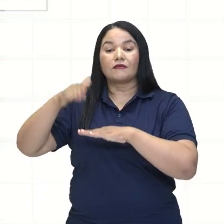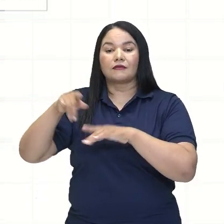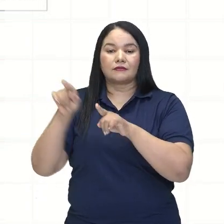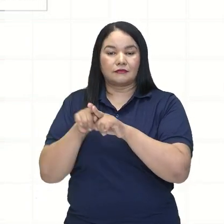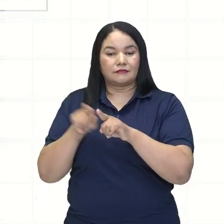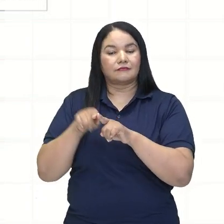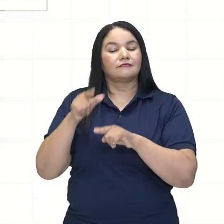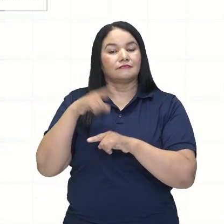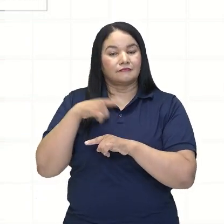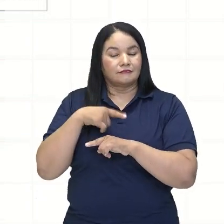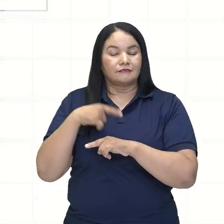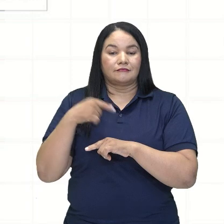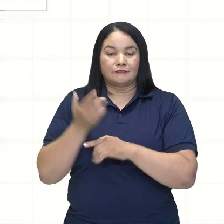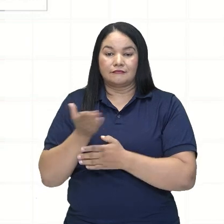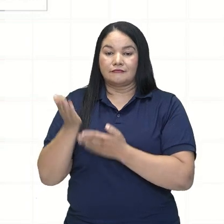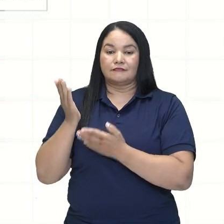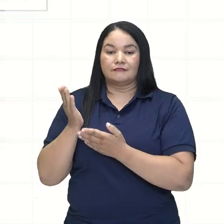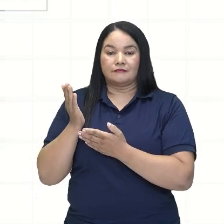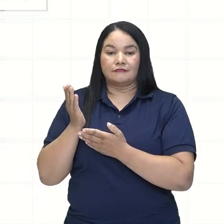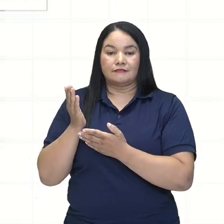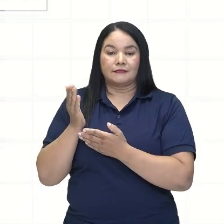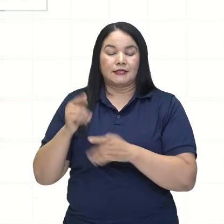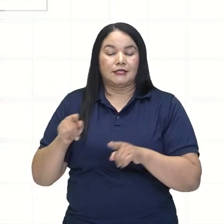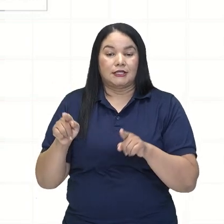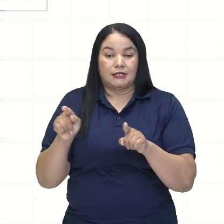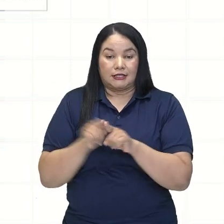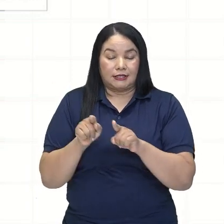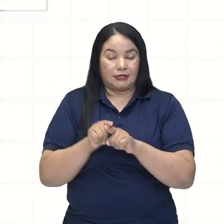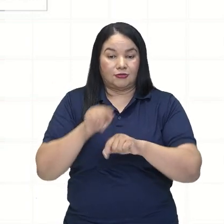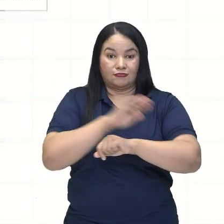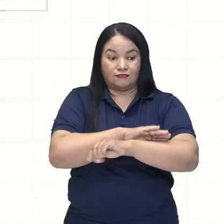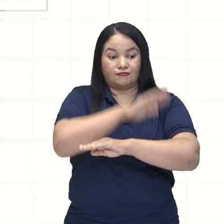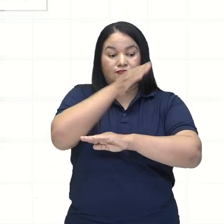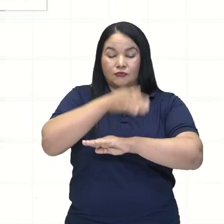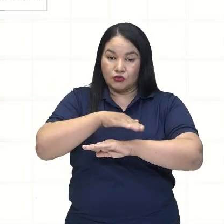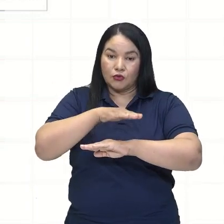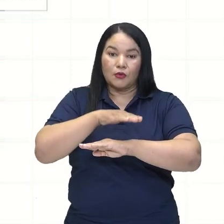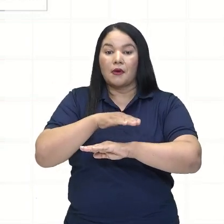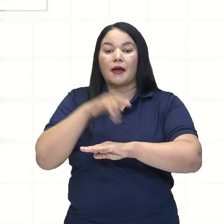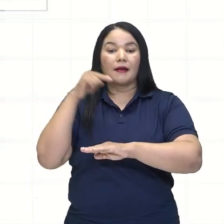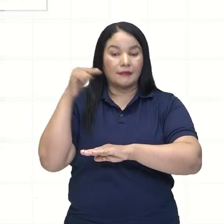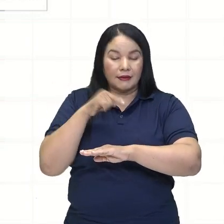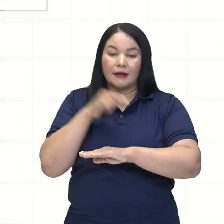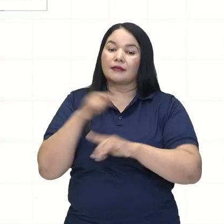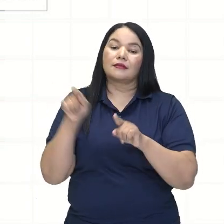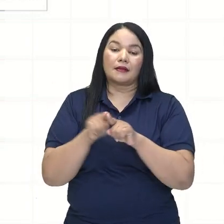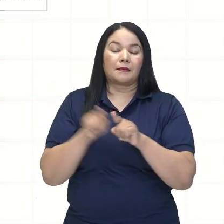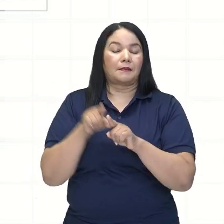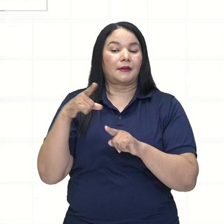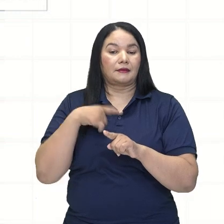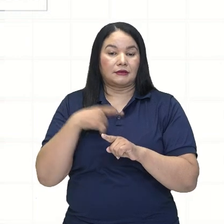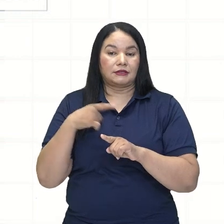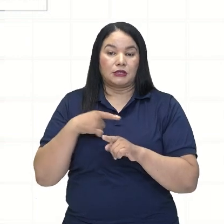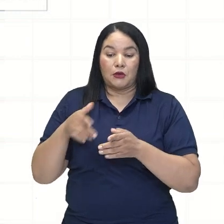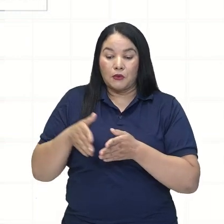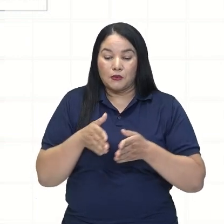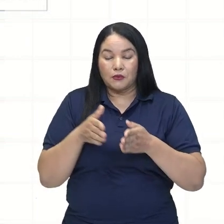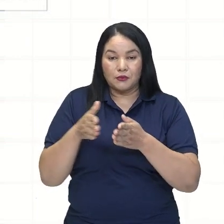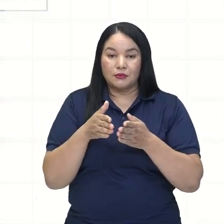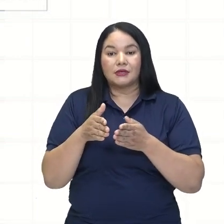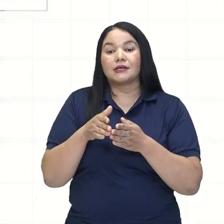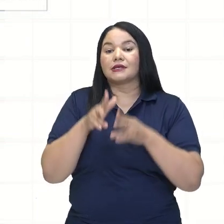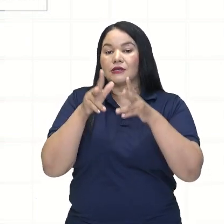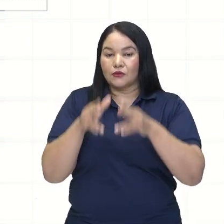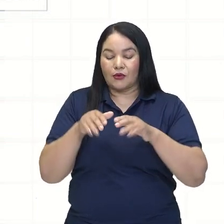altas, né? Ou com uma altitude também mais elevada. E isso vai servir, gente, como se fosse ali um divisor,